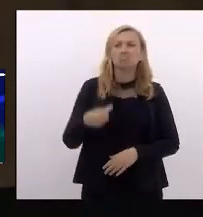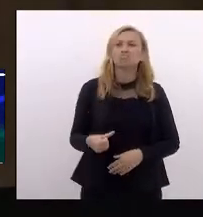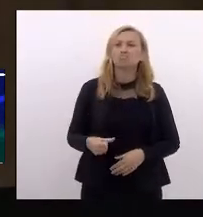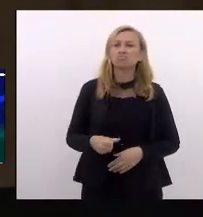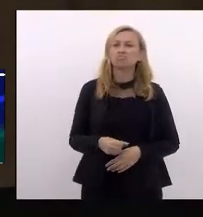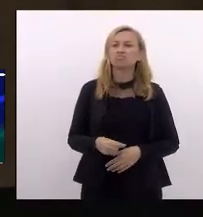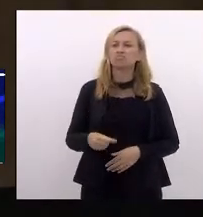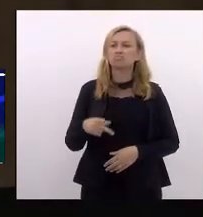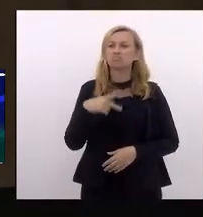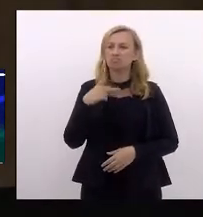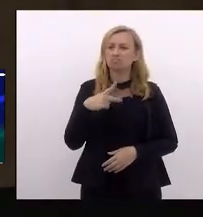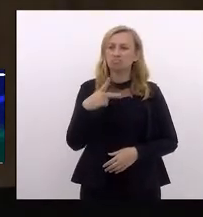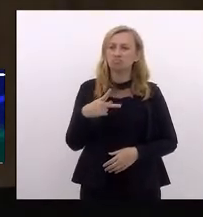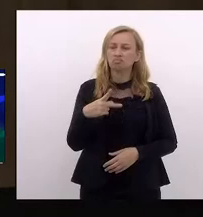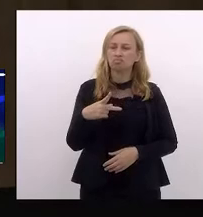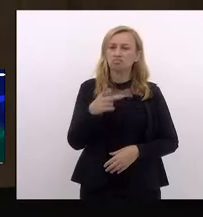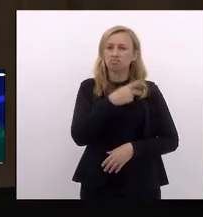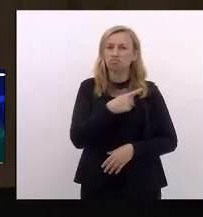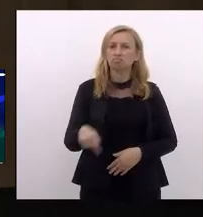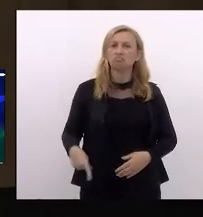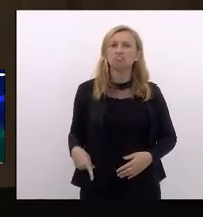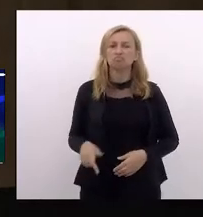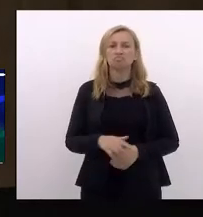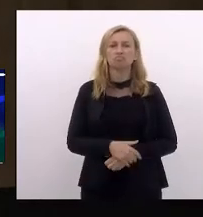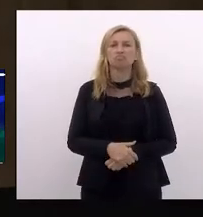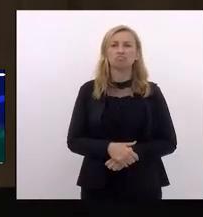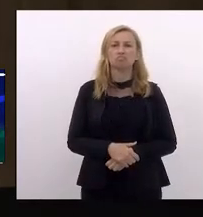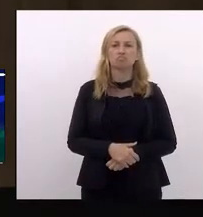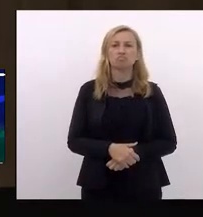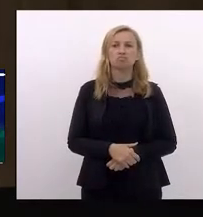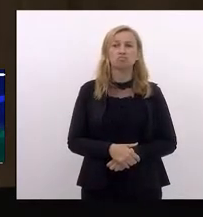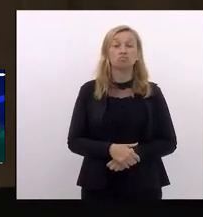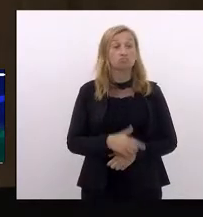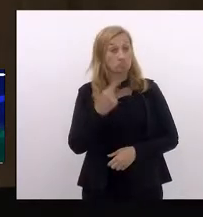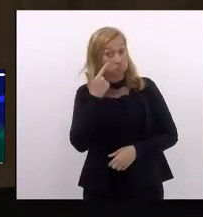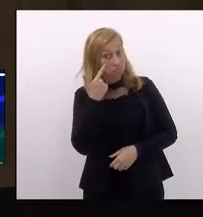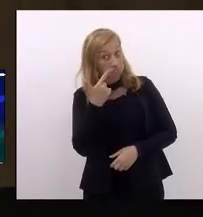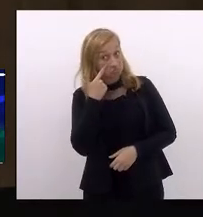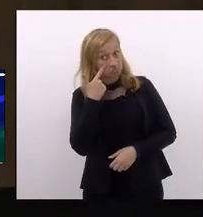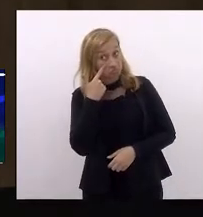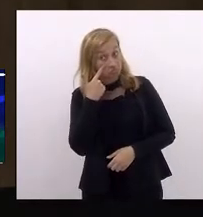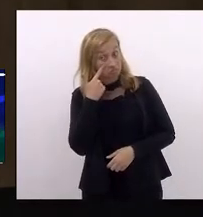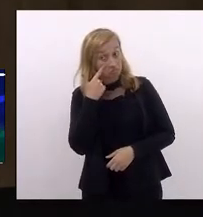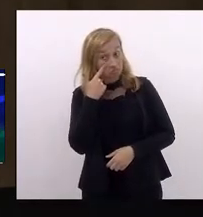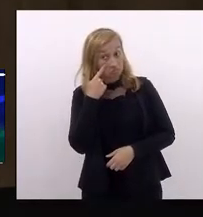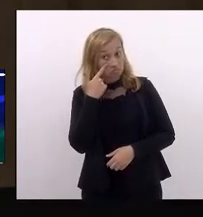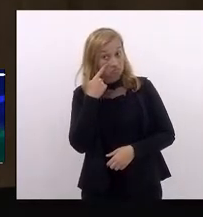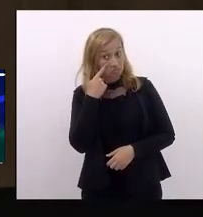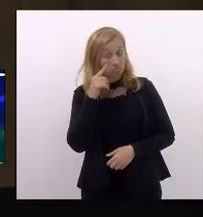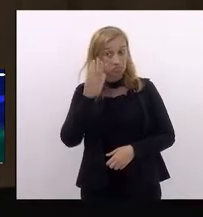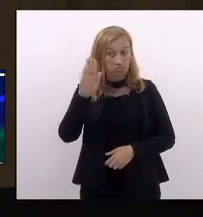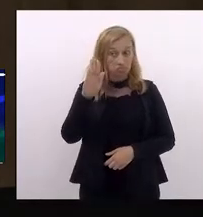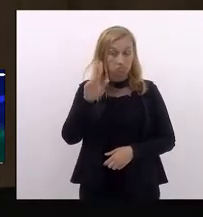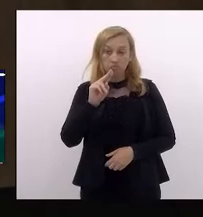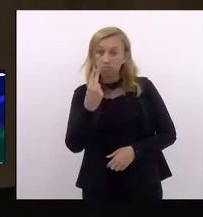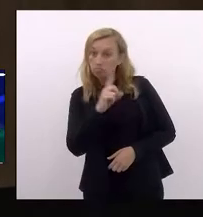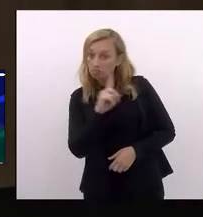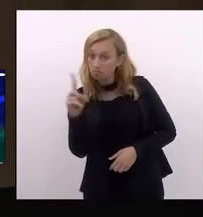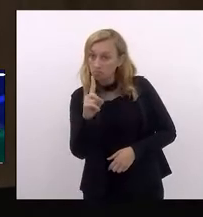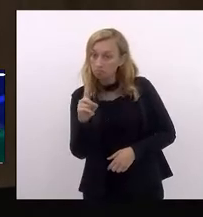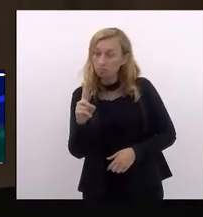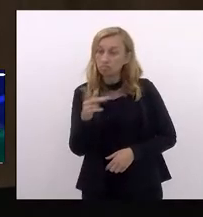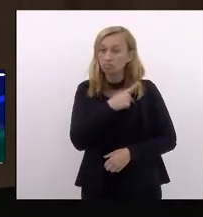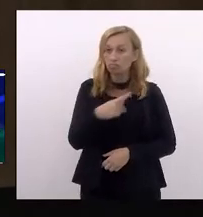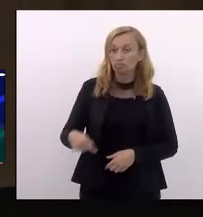governador atual de caixa e falou assim para o presidente Presidente eu vou ver se vem o candidato ou não vem o candidato